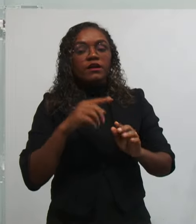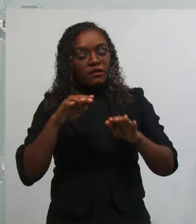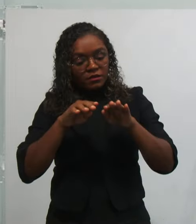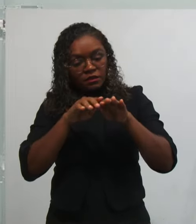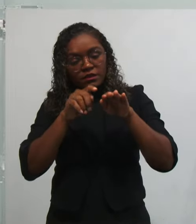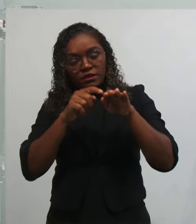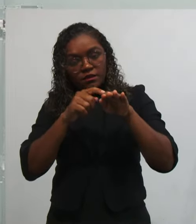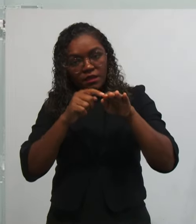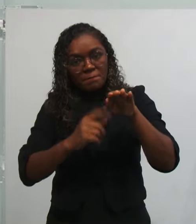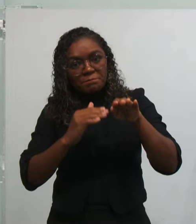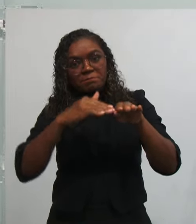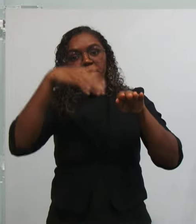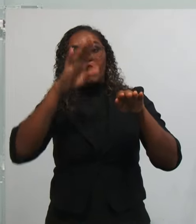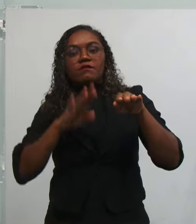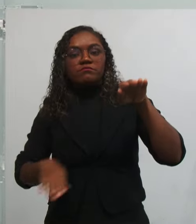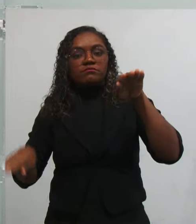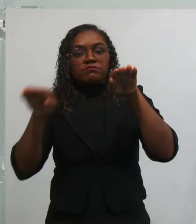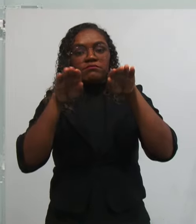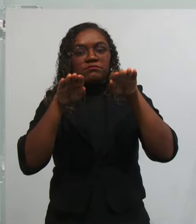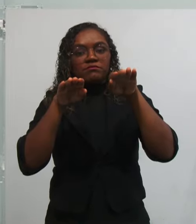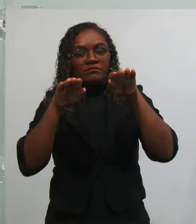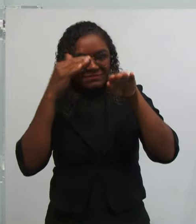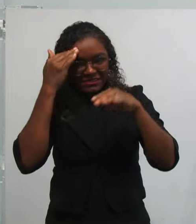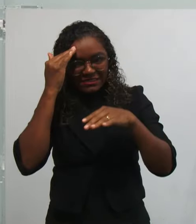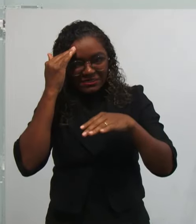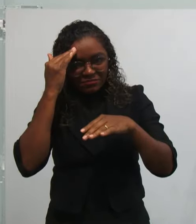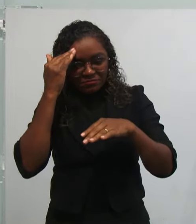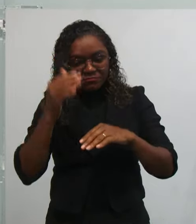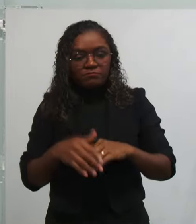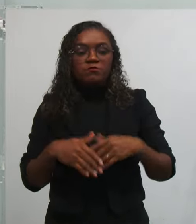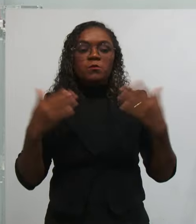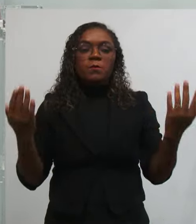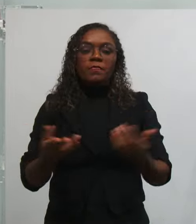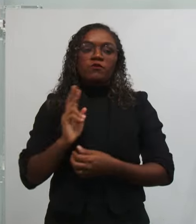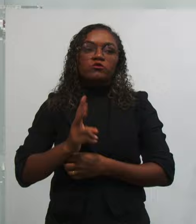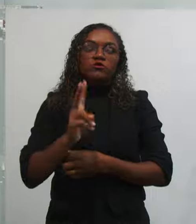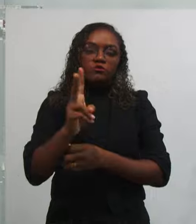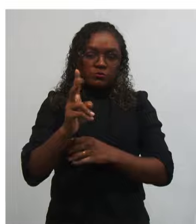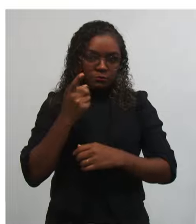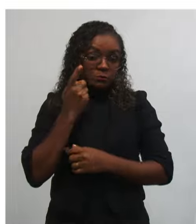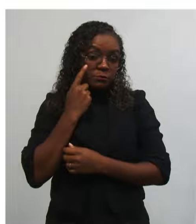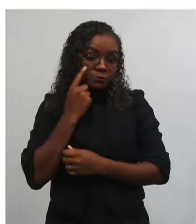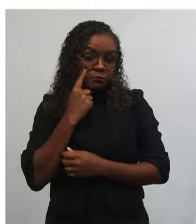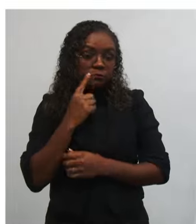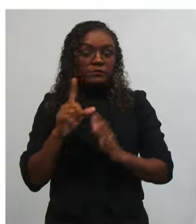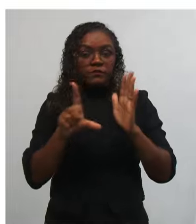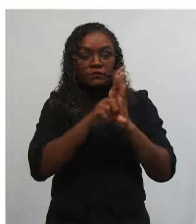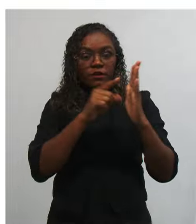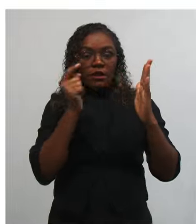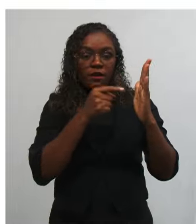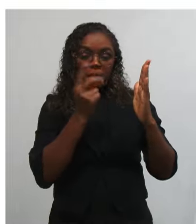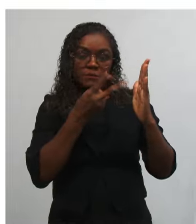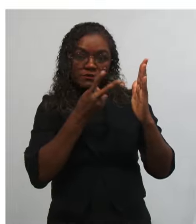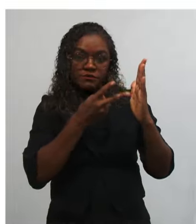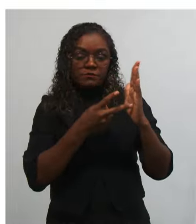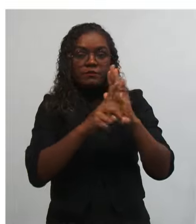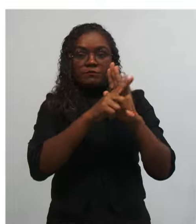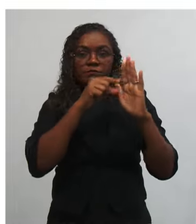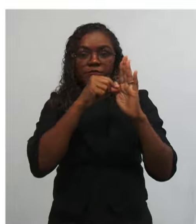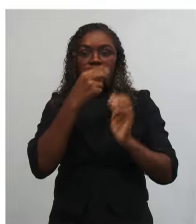qualitativo sobre o quantitativo ok continuando ainda na lei artigo